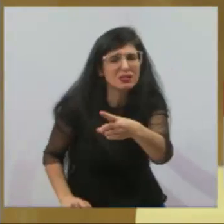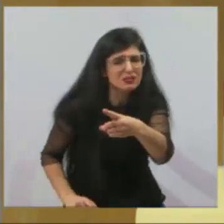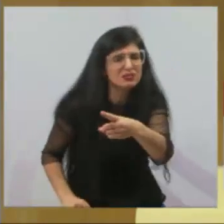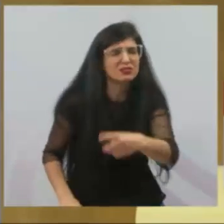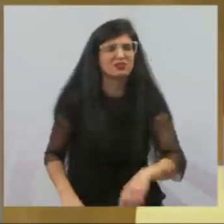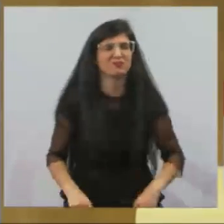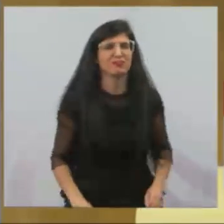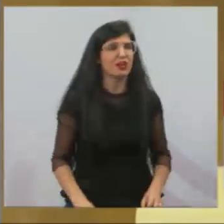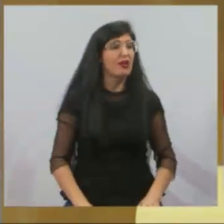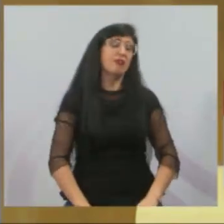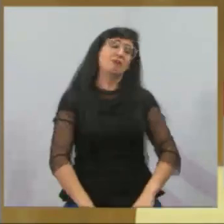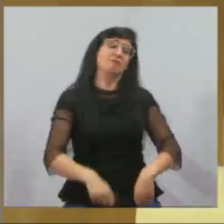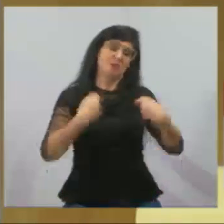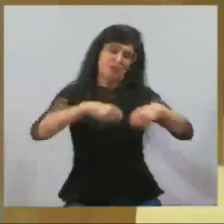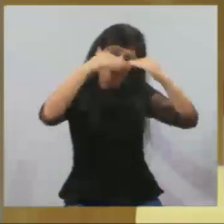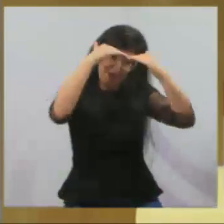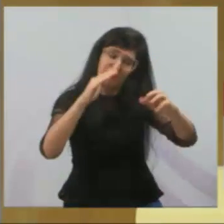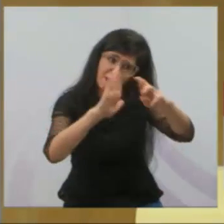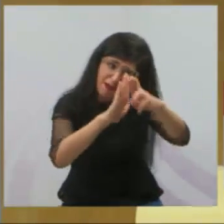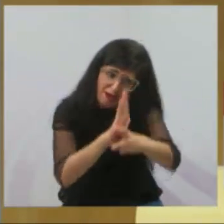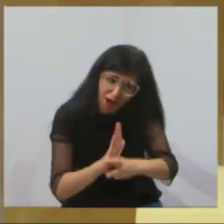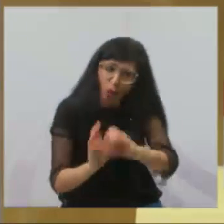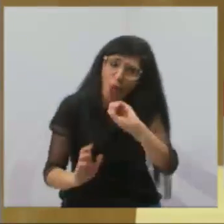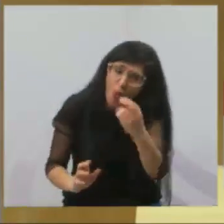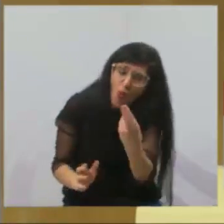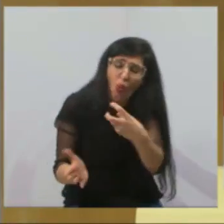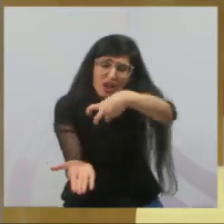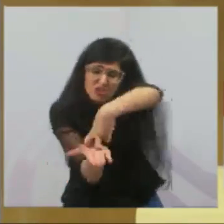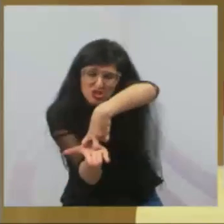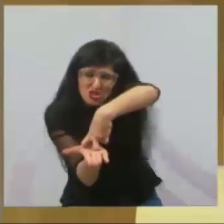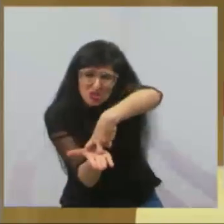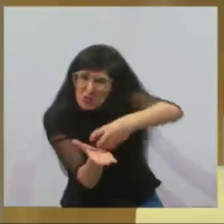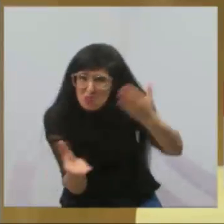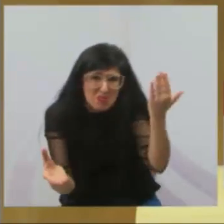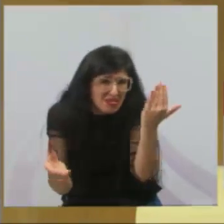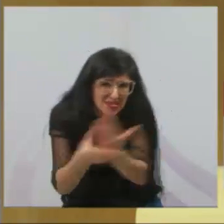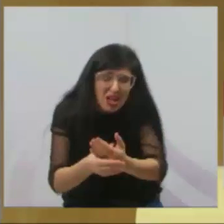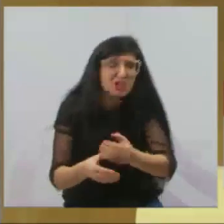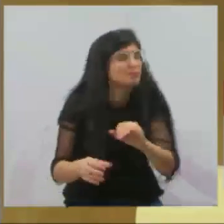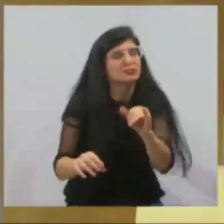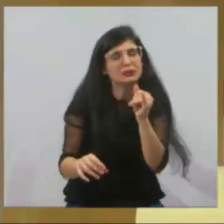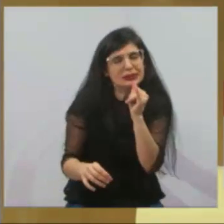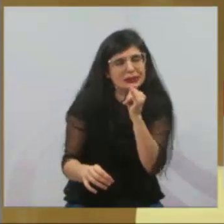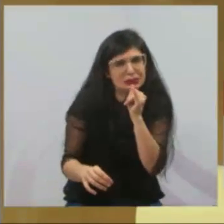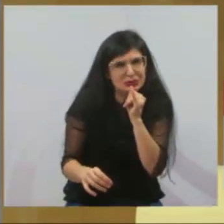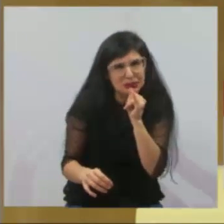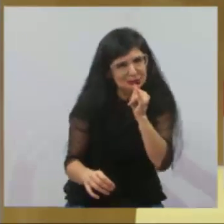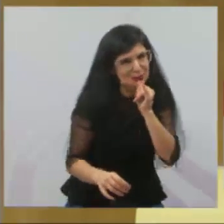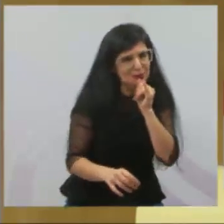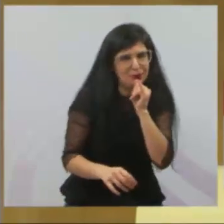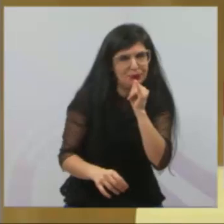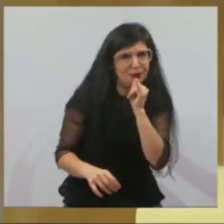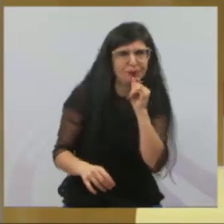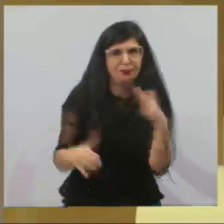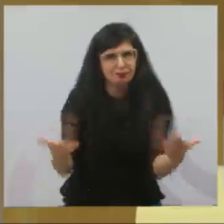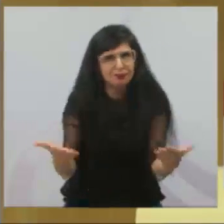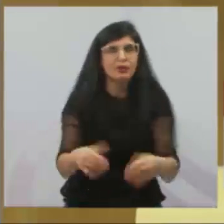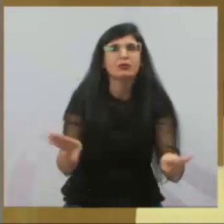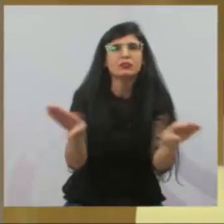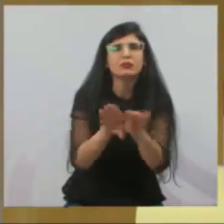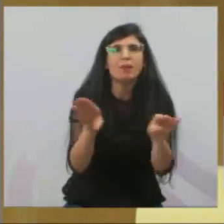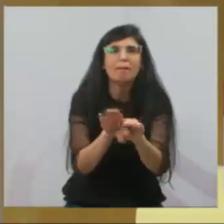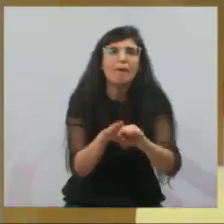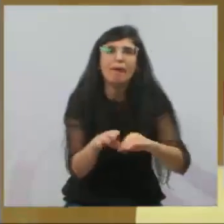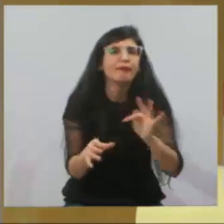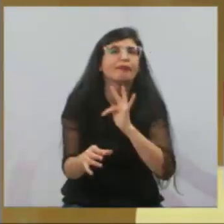Isso é o que diz a emenda aqui, a emenda à Constituição. Então, nenhum prefeito é maluco de botar um projeto numa época dessa, sabendo